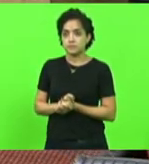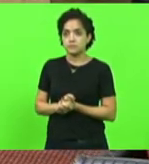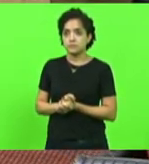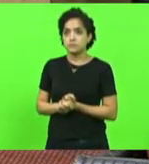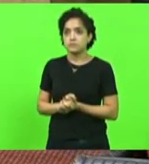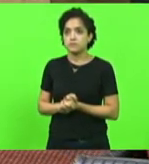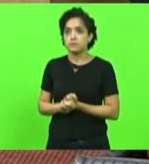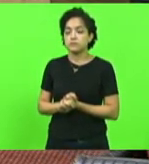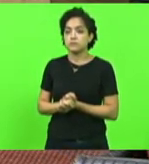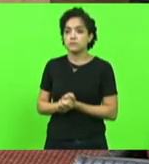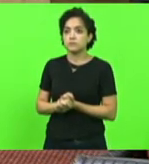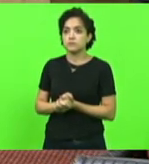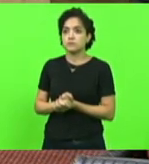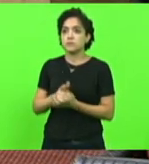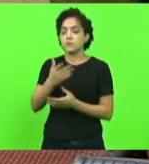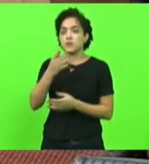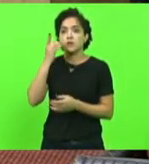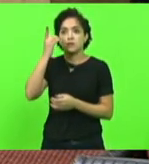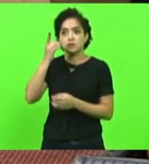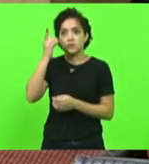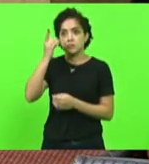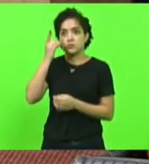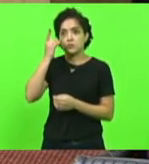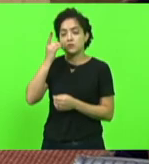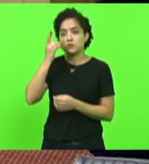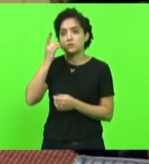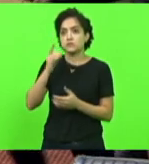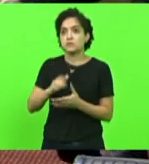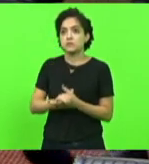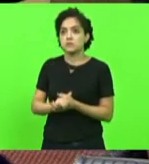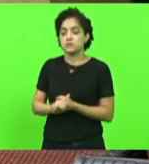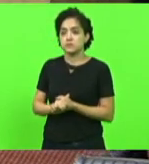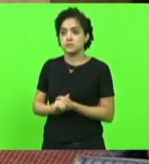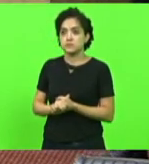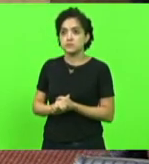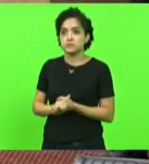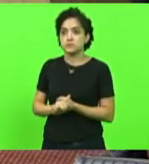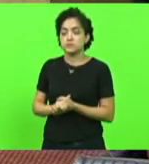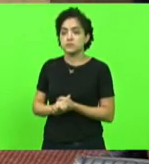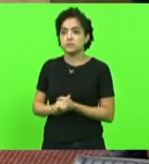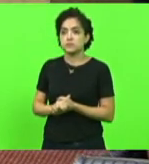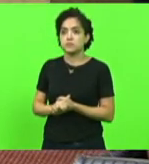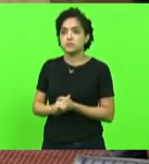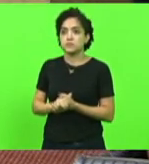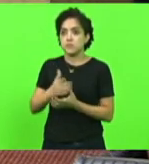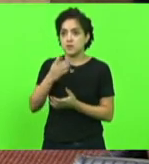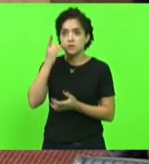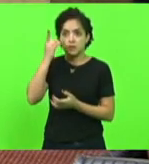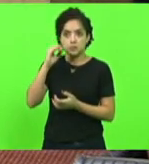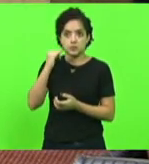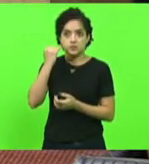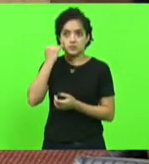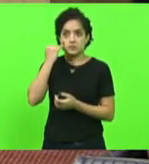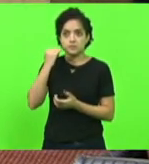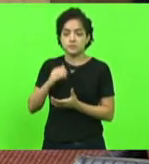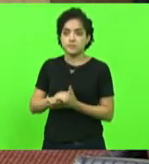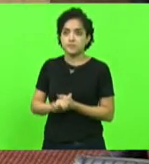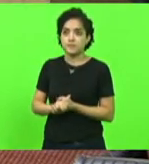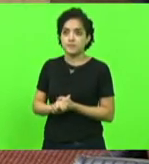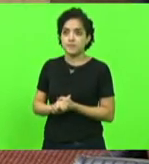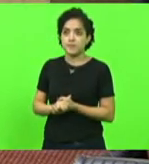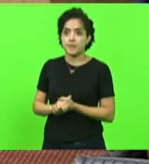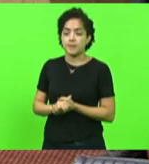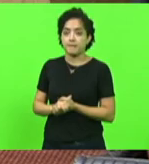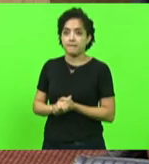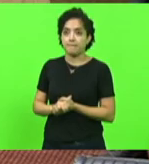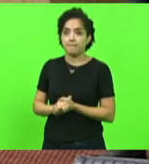Pela ordem, ouço antes, deputado Ismael Santos. encaminhamento de voto. Também encaminhamento de voto. Com a palavra do deputado Gessé Lopes, depois do deputado Ismael Santos, na sequência,